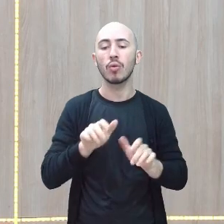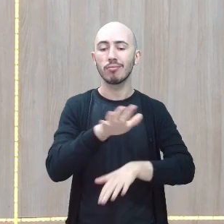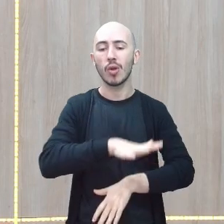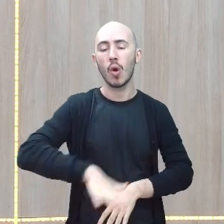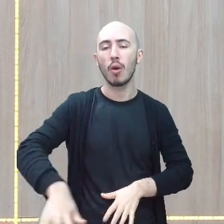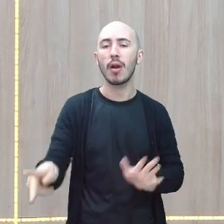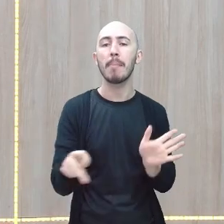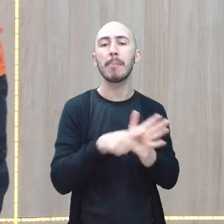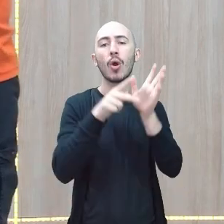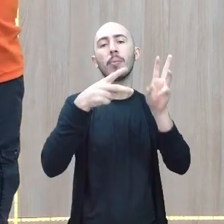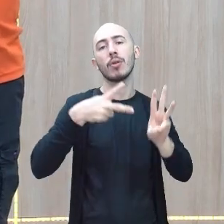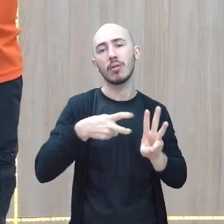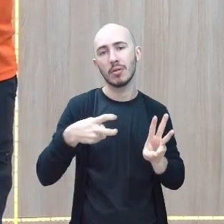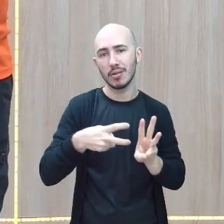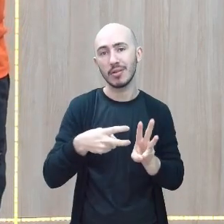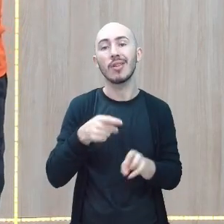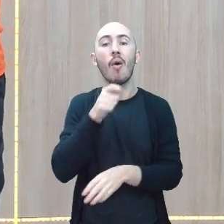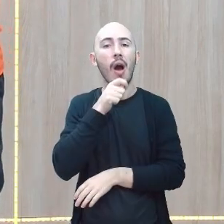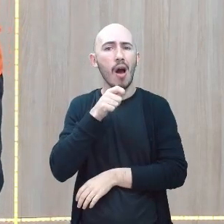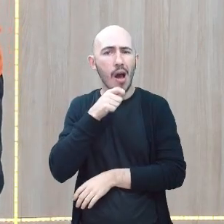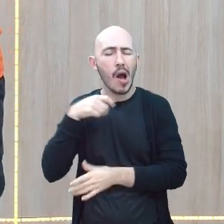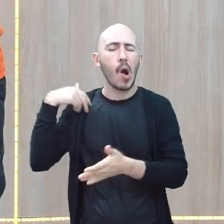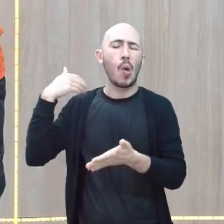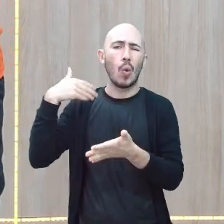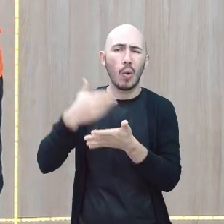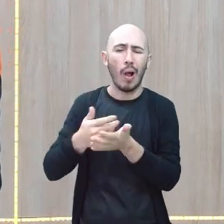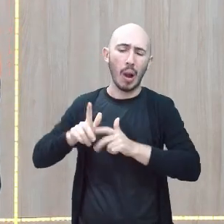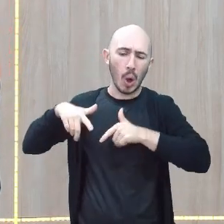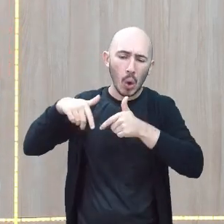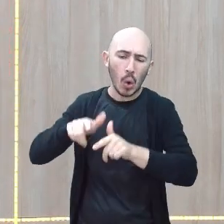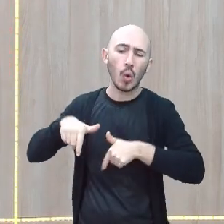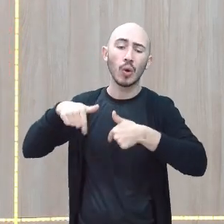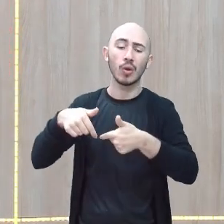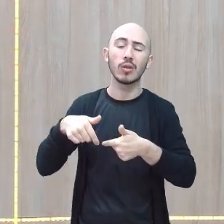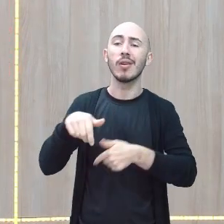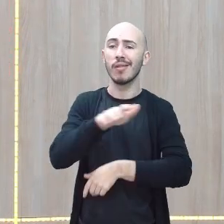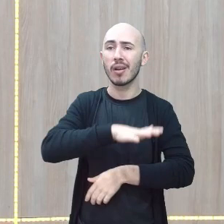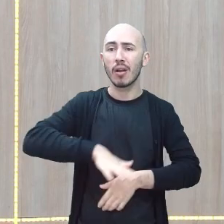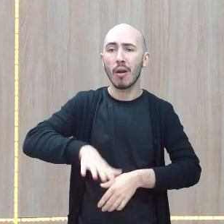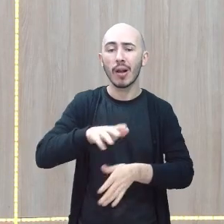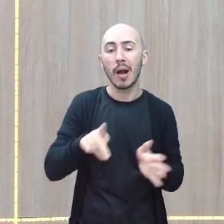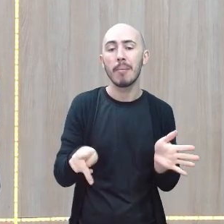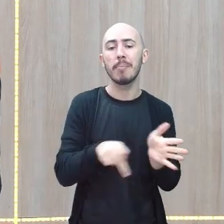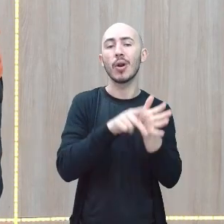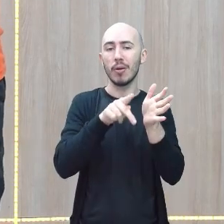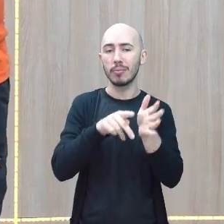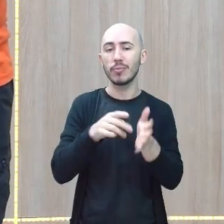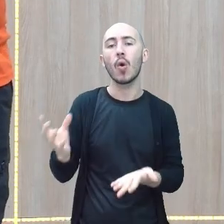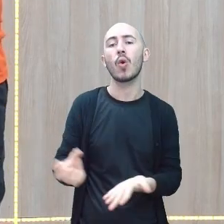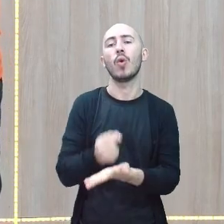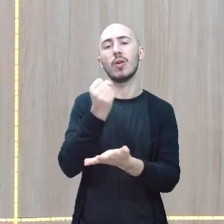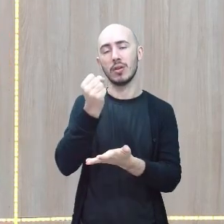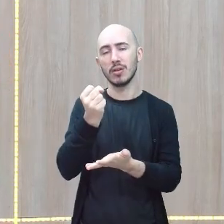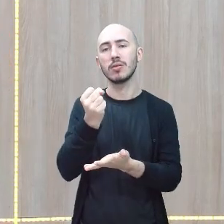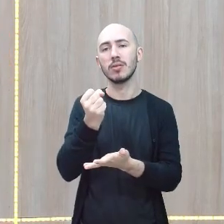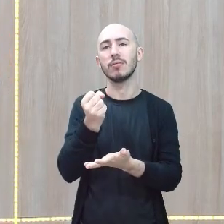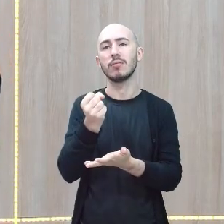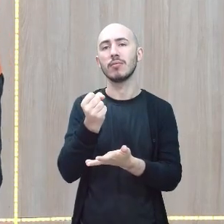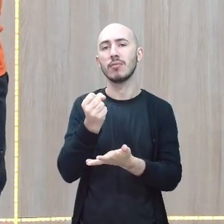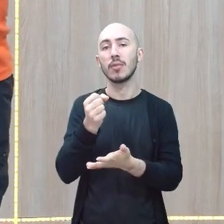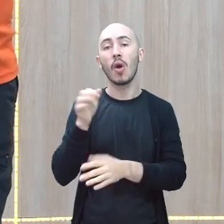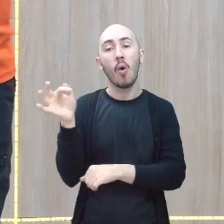povos, eles lutam ainda hoje para que o seu território seja reconhecido e oficializado como